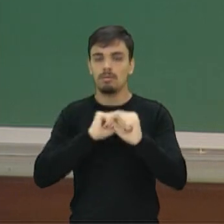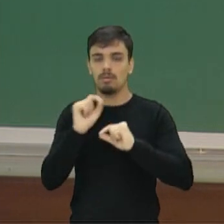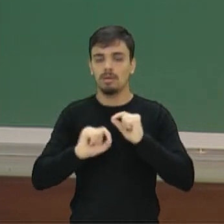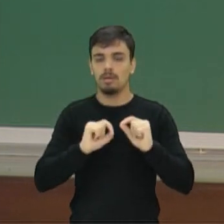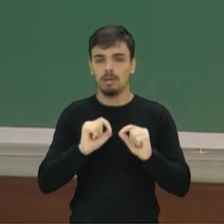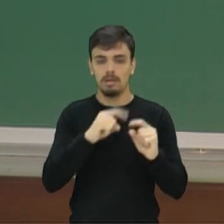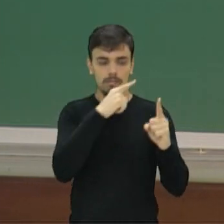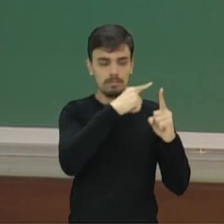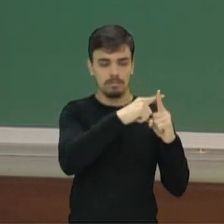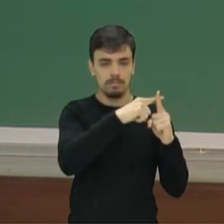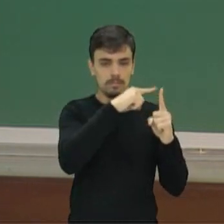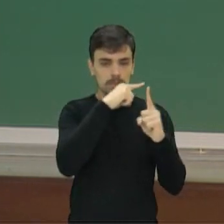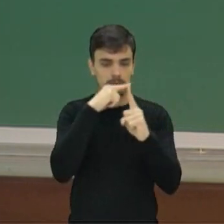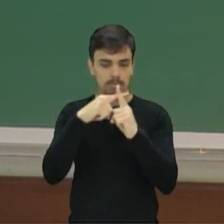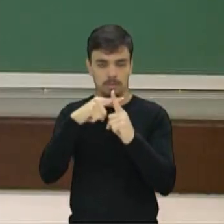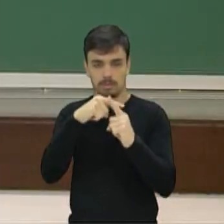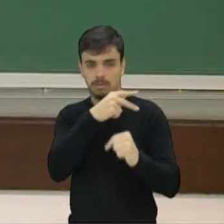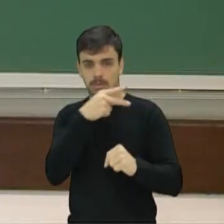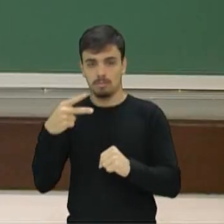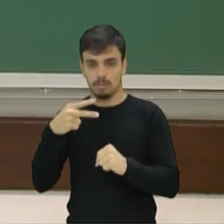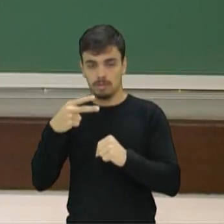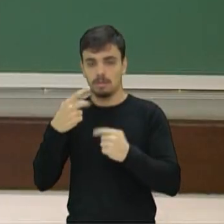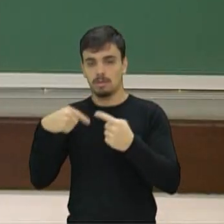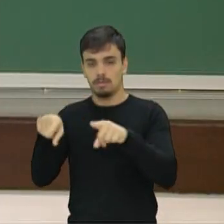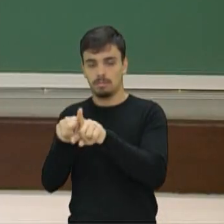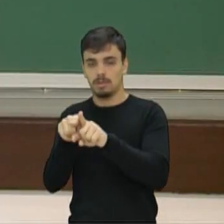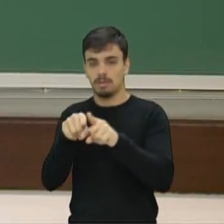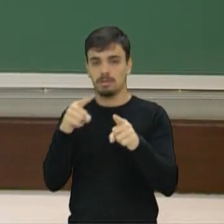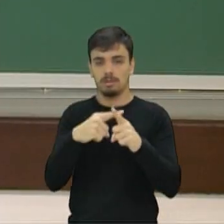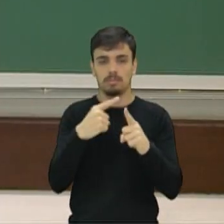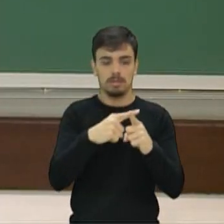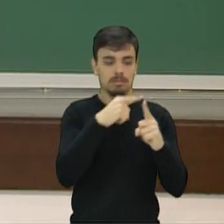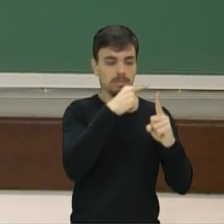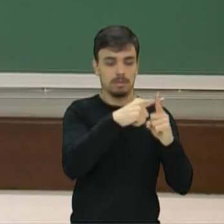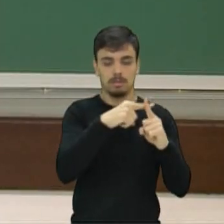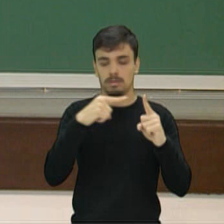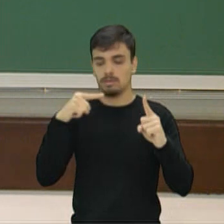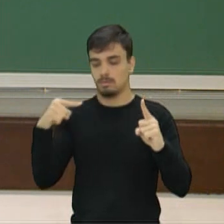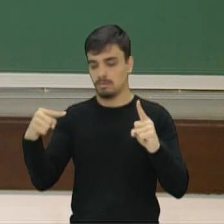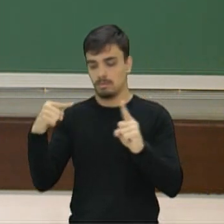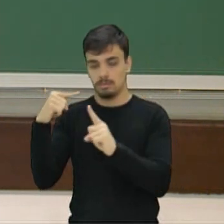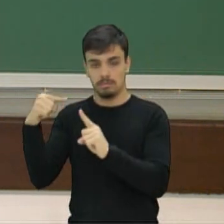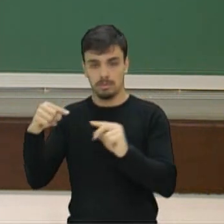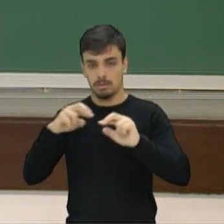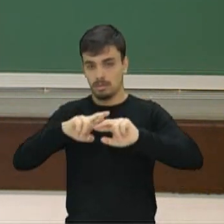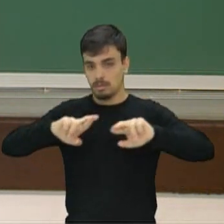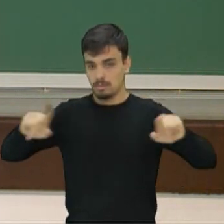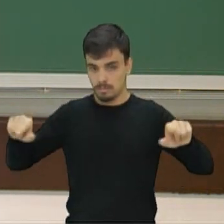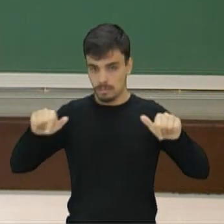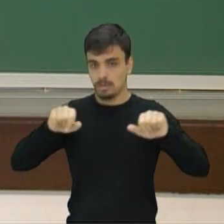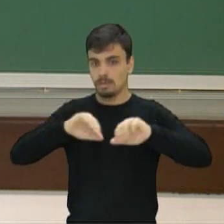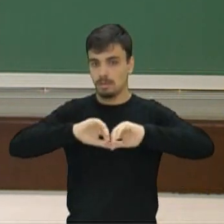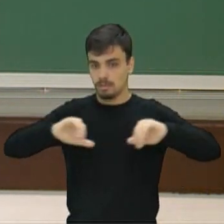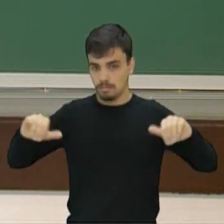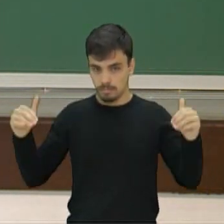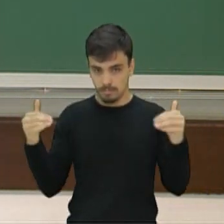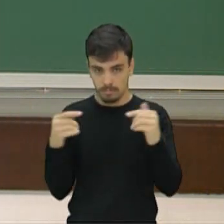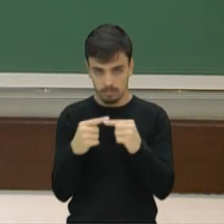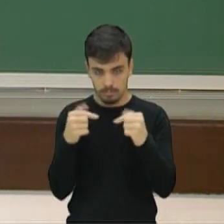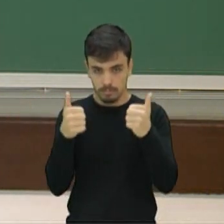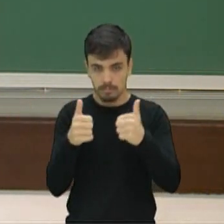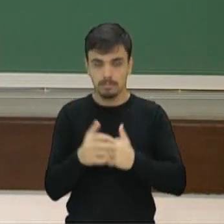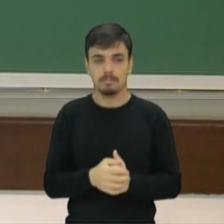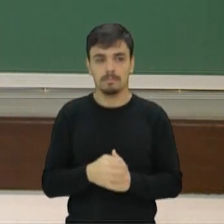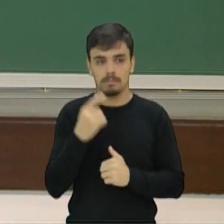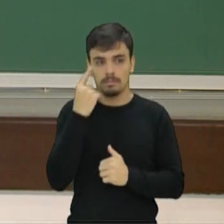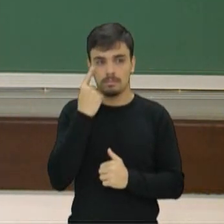sinais iguais se repele e sinais diferentes se atraem. Então, o que acontece? Se eu pegar aqui, por exemplo, nessa figura,